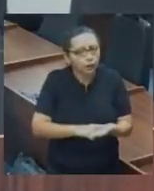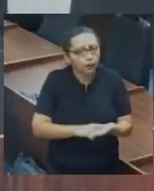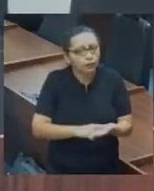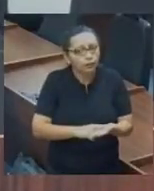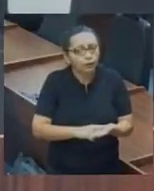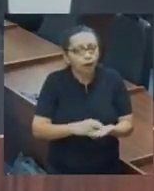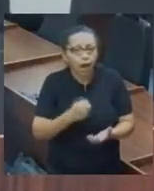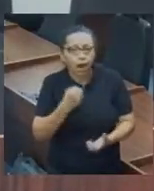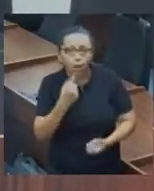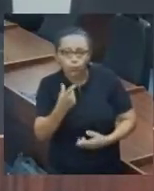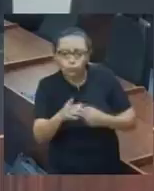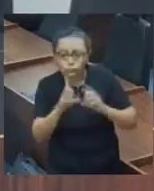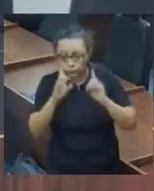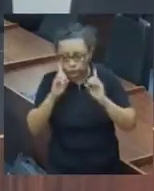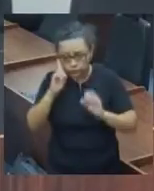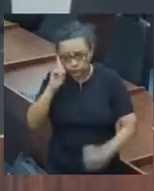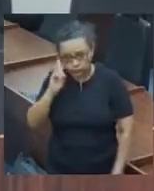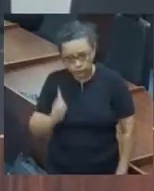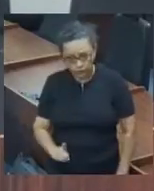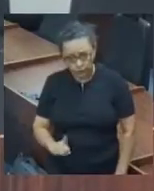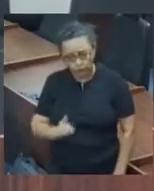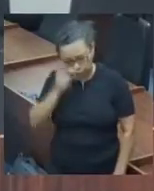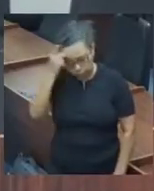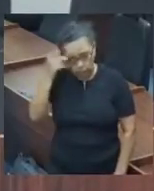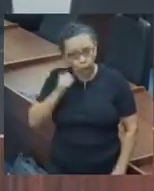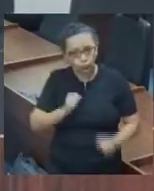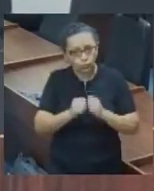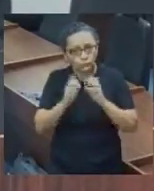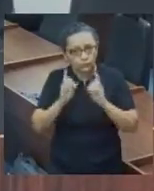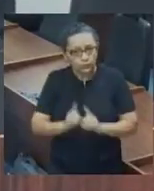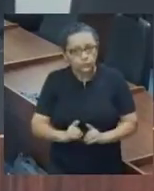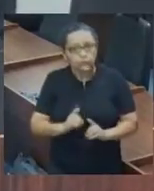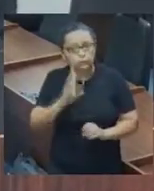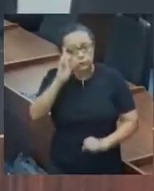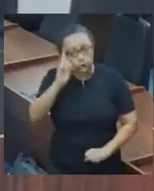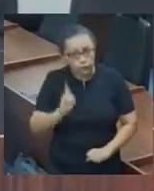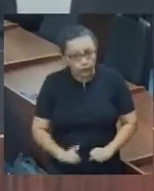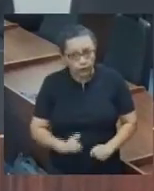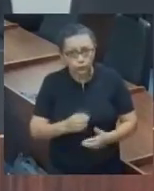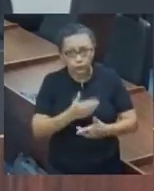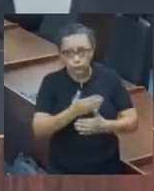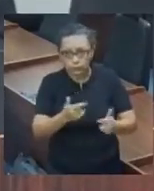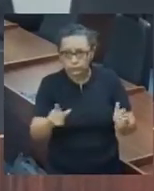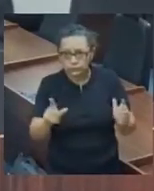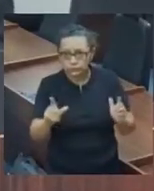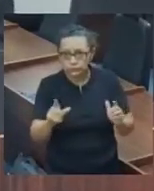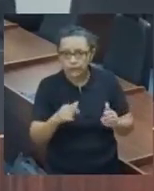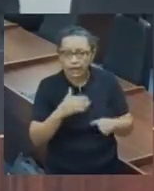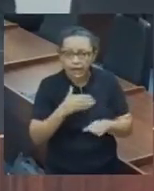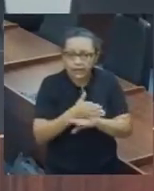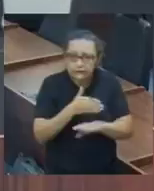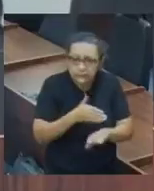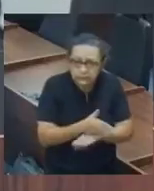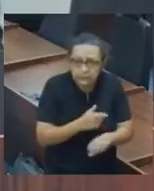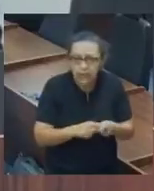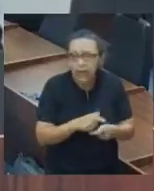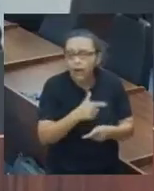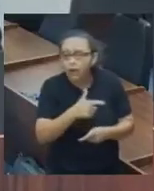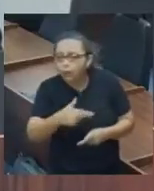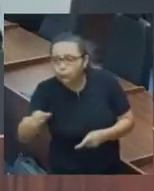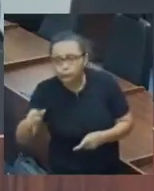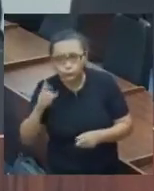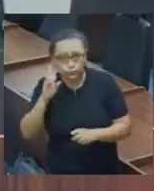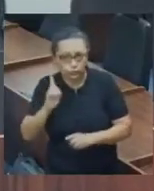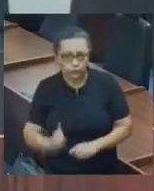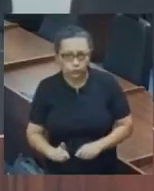direitos para as pessoas com deficiência são direitos instrumentais são direitos para acessar outros direitos